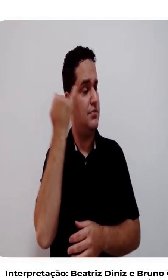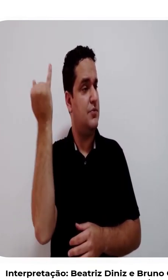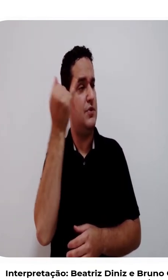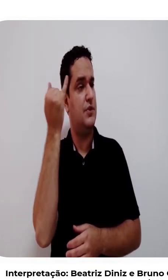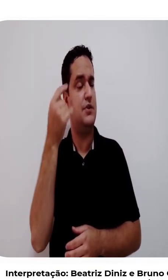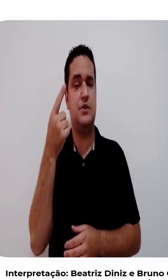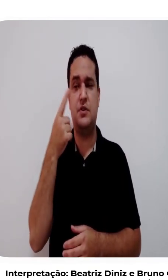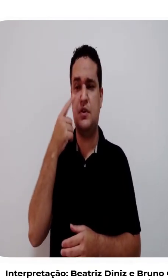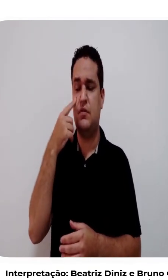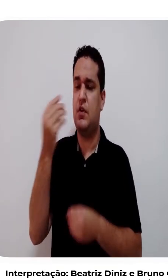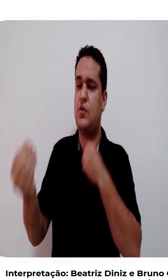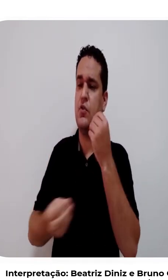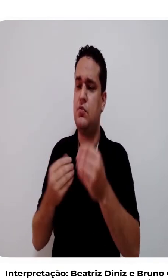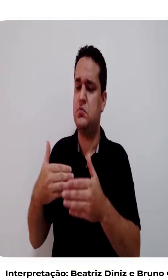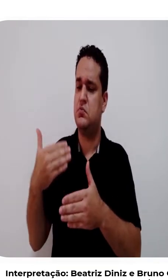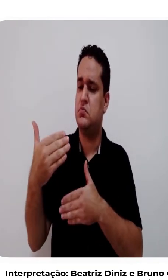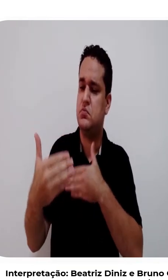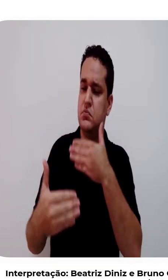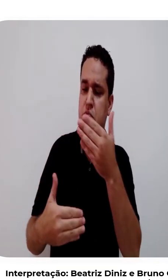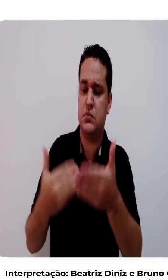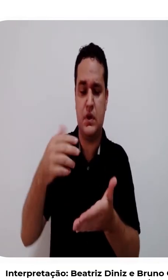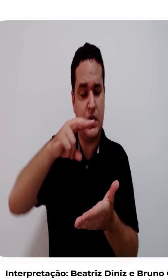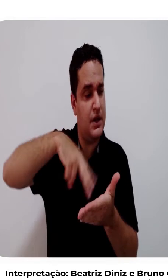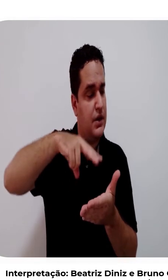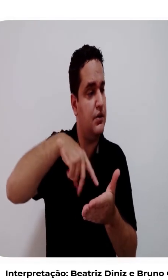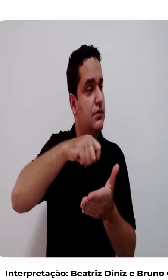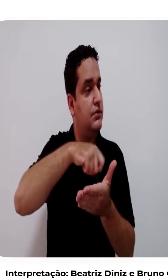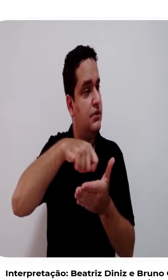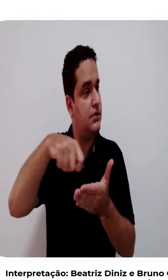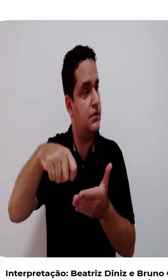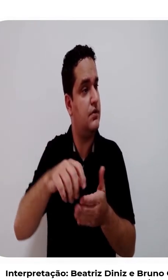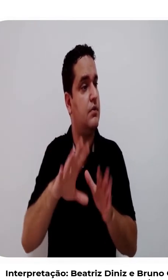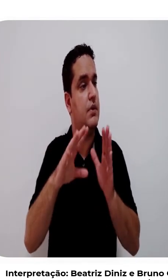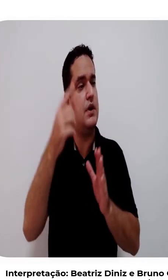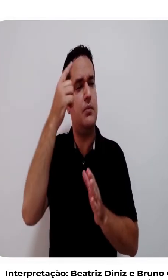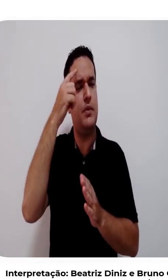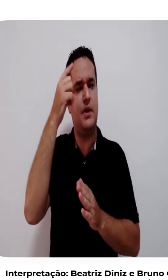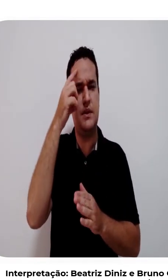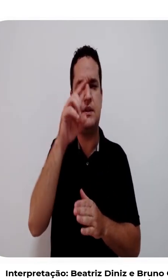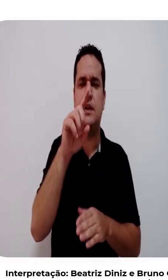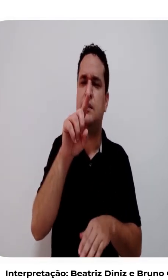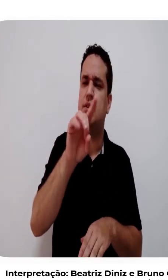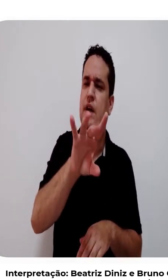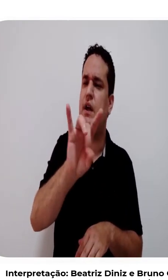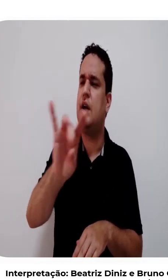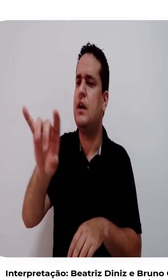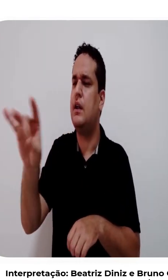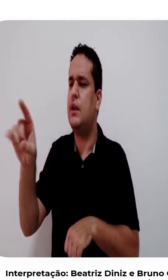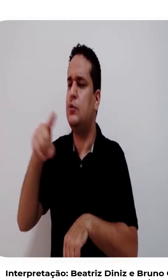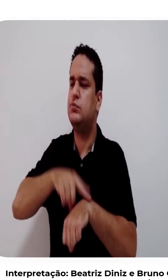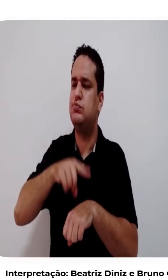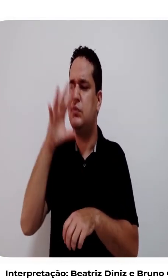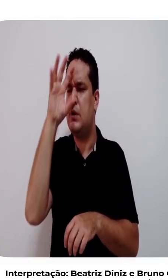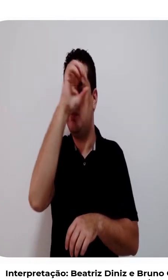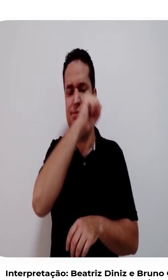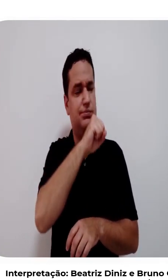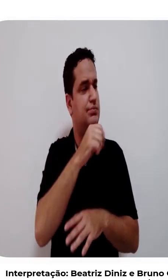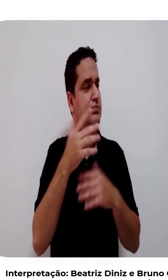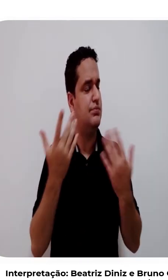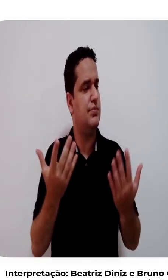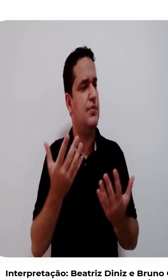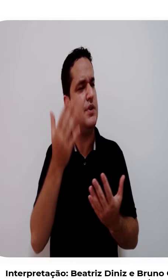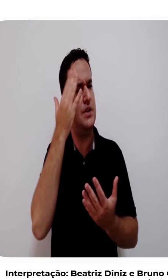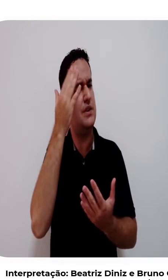leitura e escrita. Mas pensando nos ritmos e tempos de aprendizagem, eu gostaria de saber se vocês têm utilizado alguma